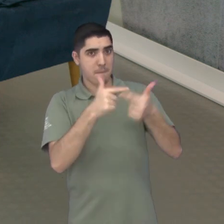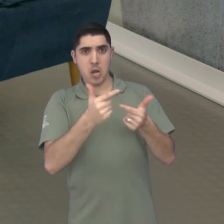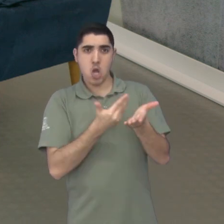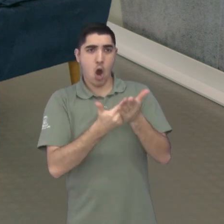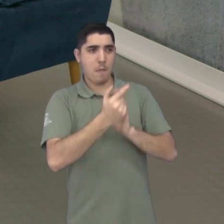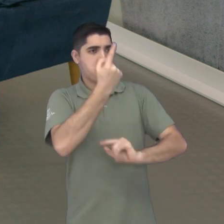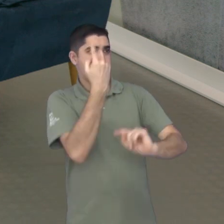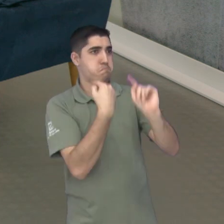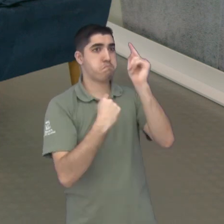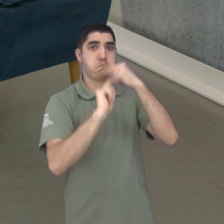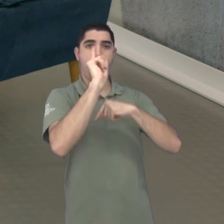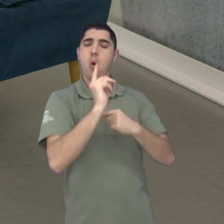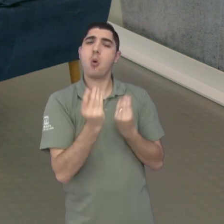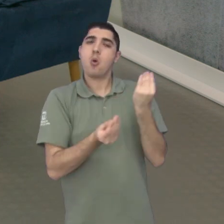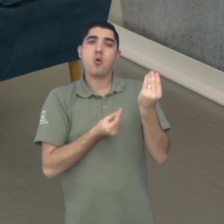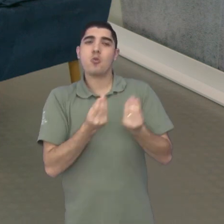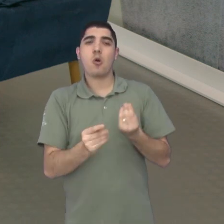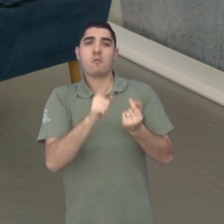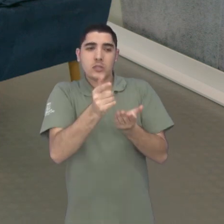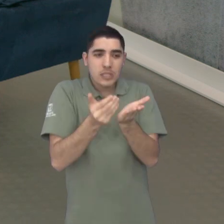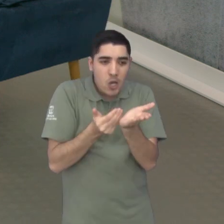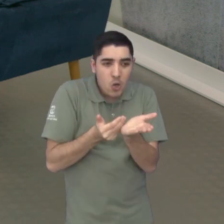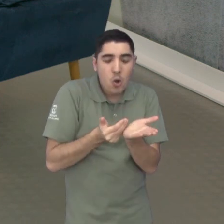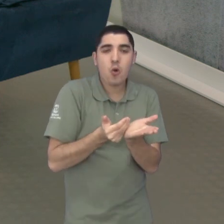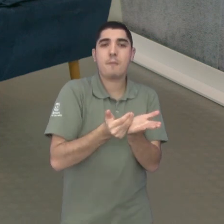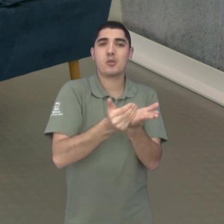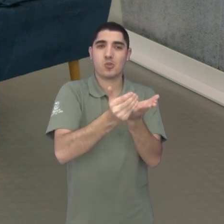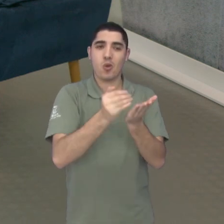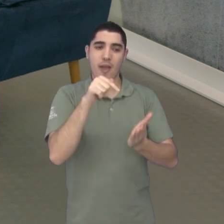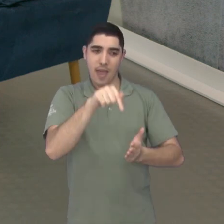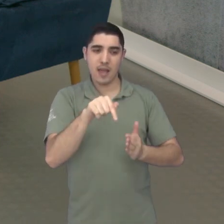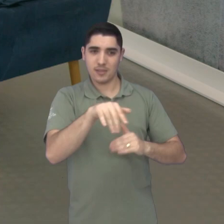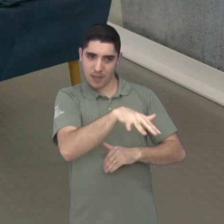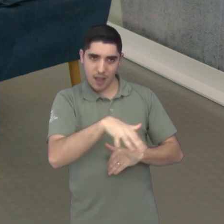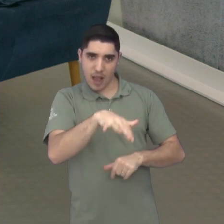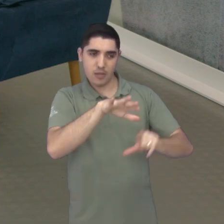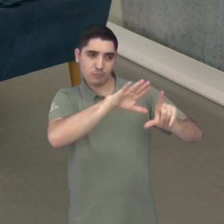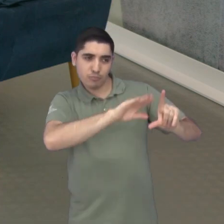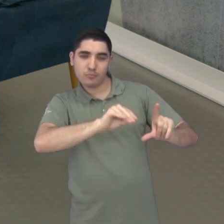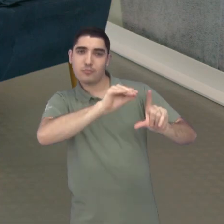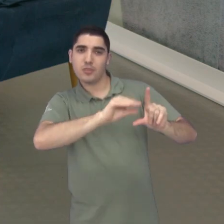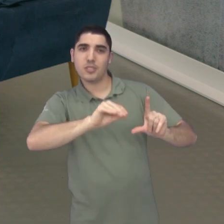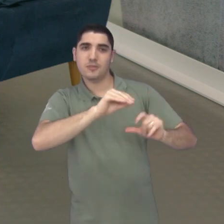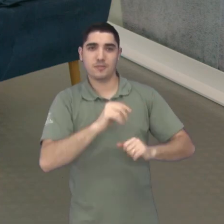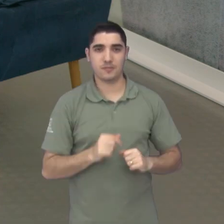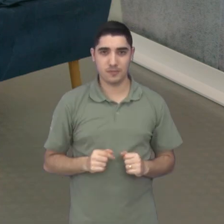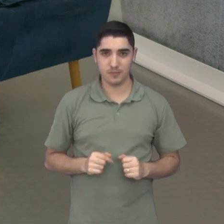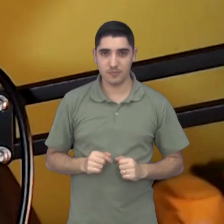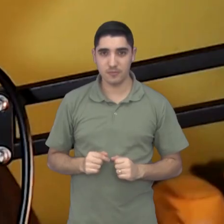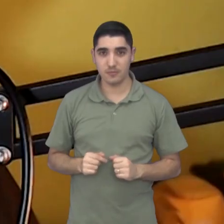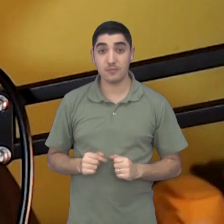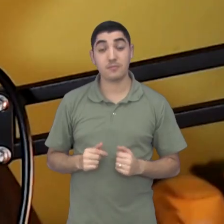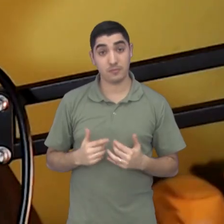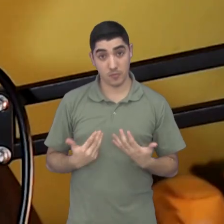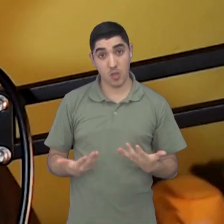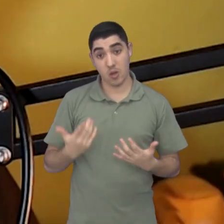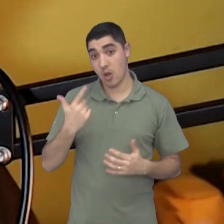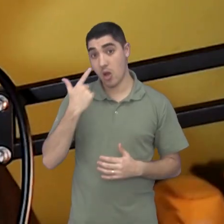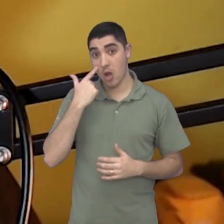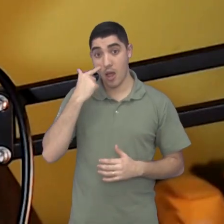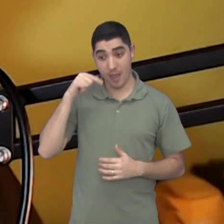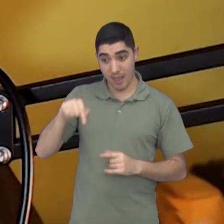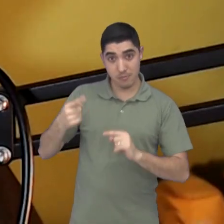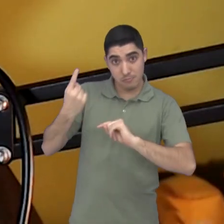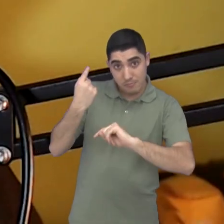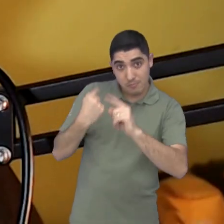seu trabalho, como que foi o começo da sua profissão de dublagem. Bom, a explosão